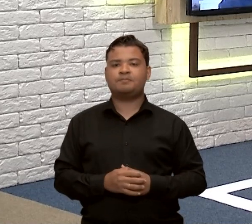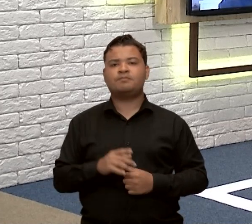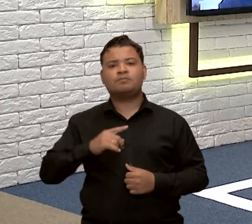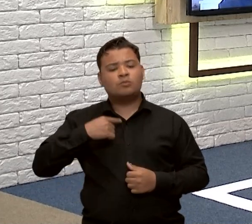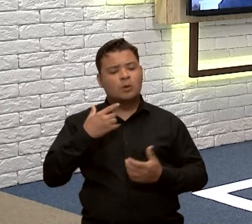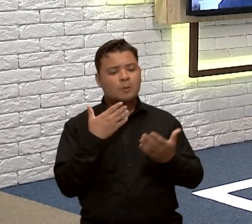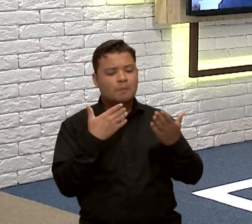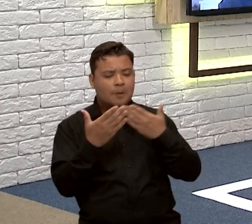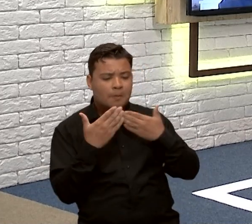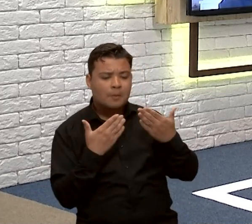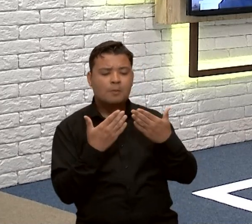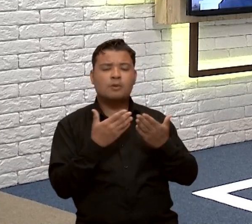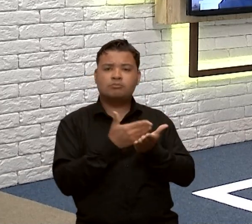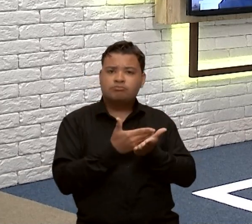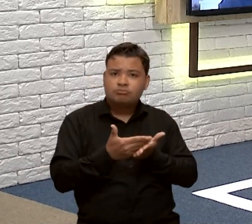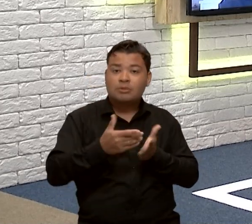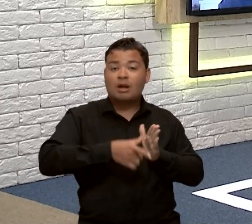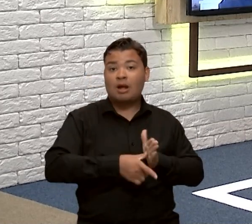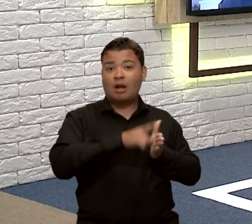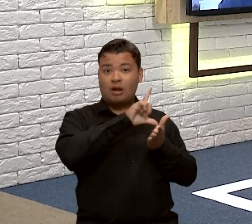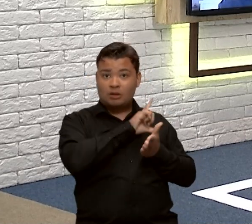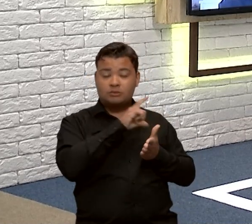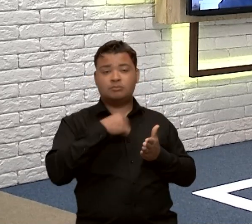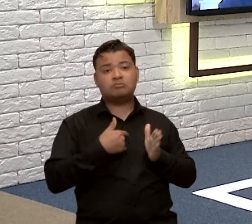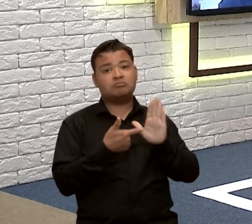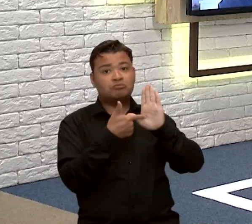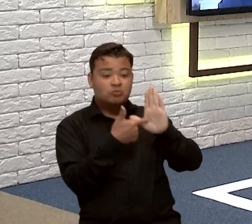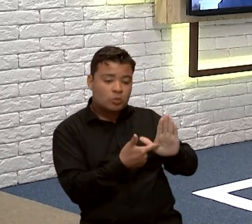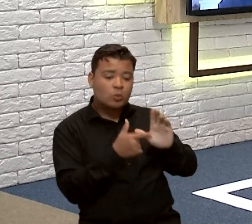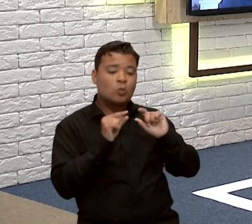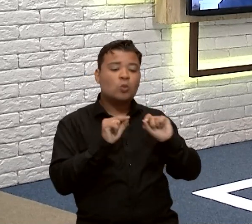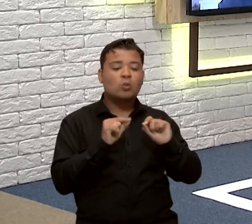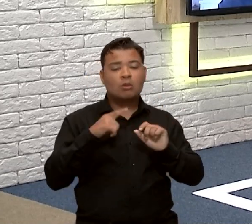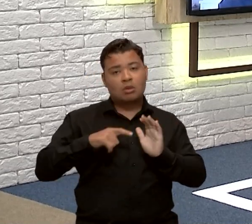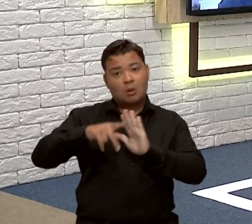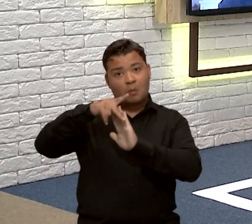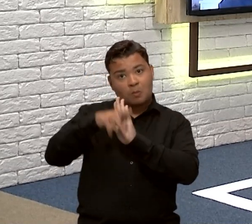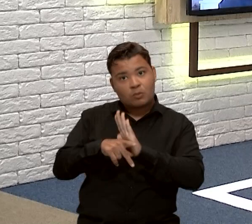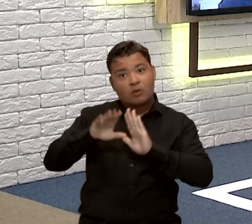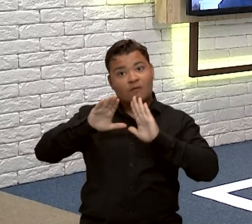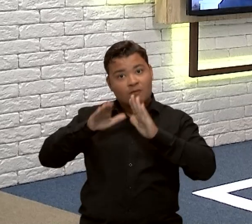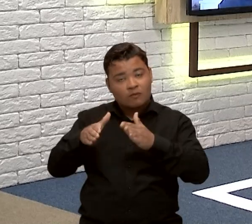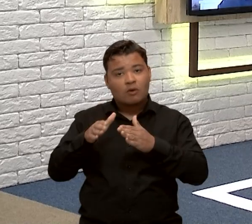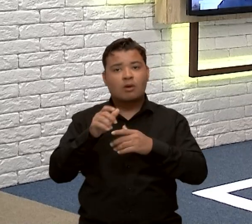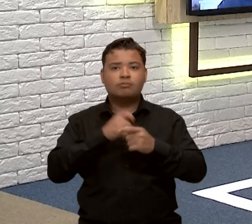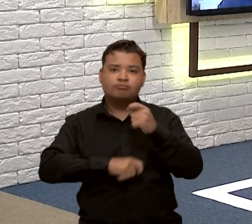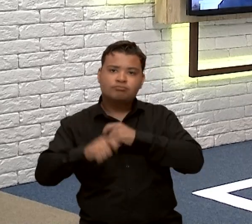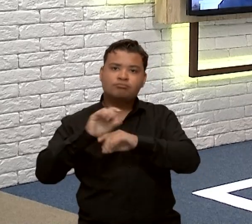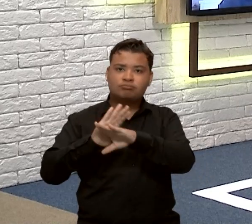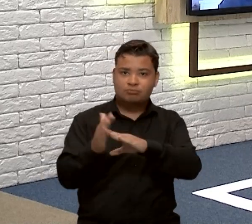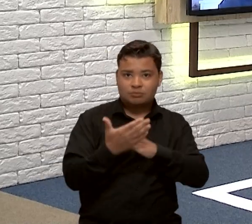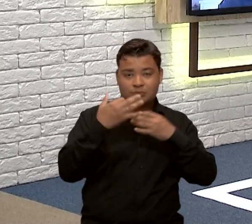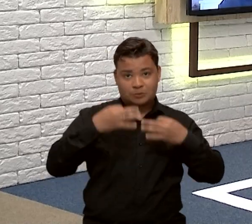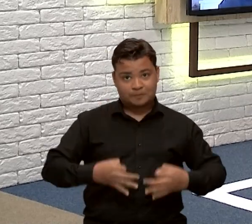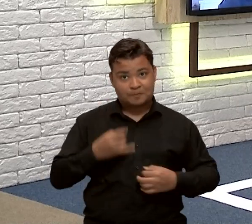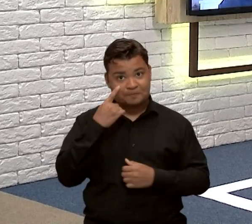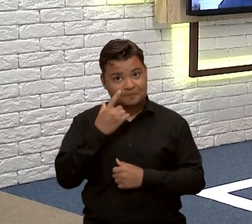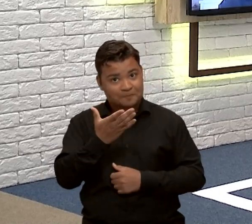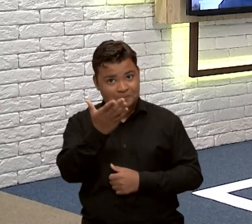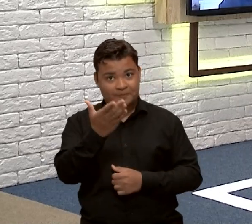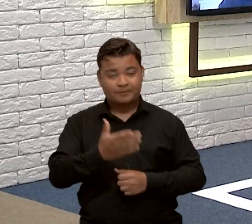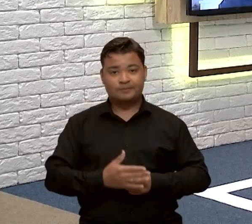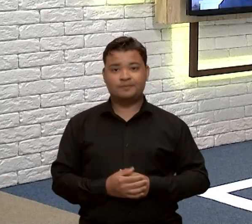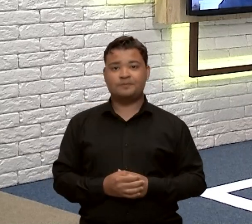a conhecer um pouquinho de um exemplo de um projeto voltado para a economia solidária. Assista agora.